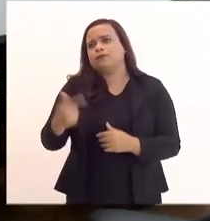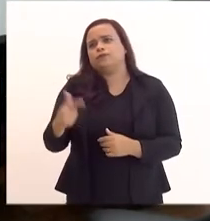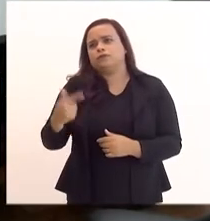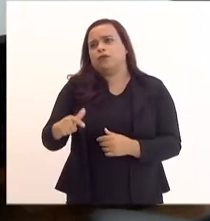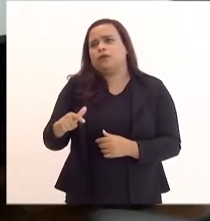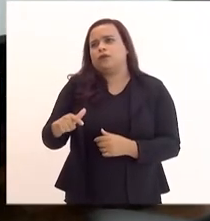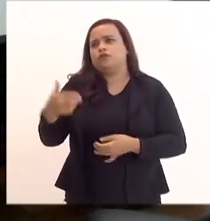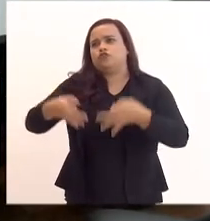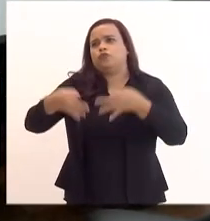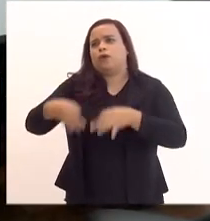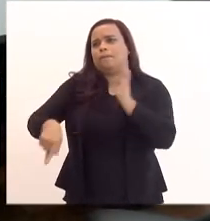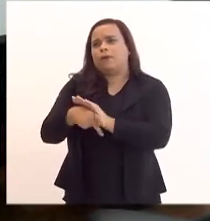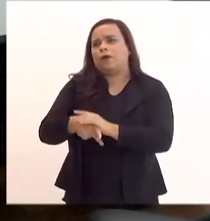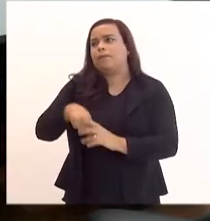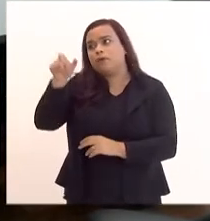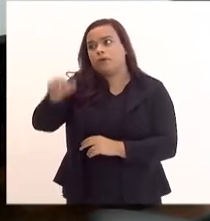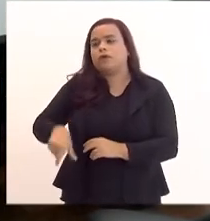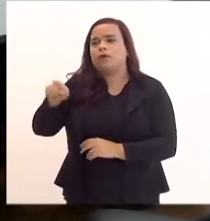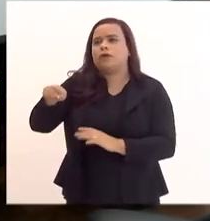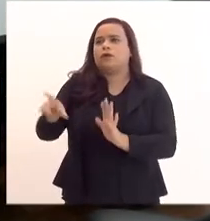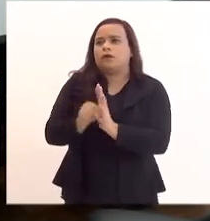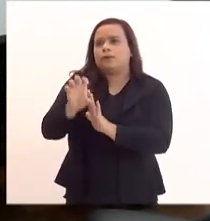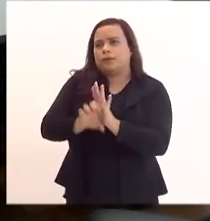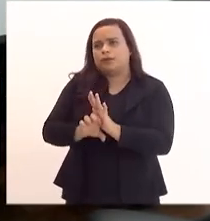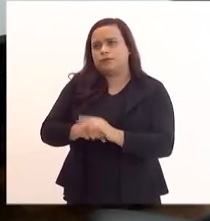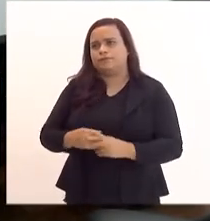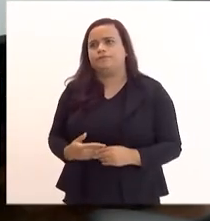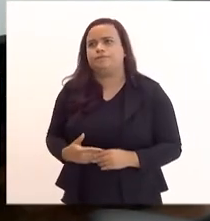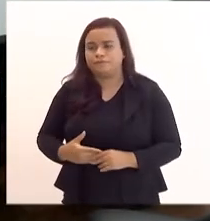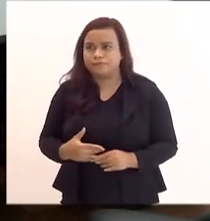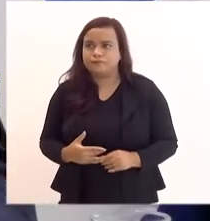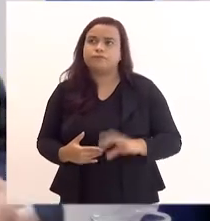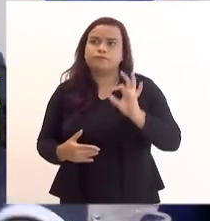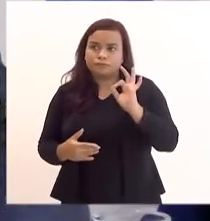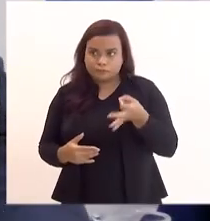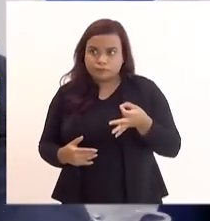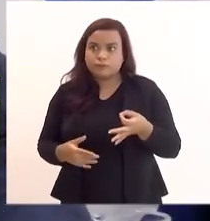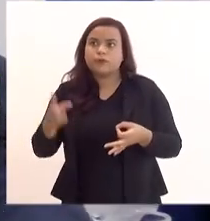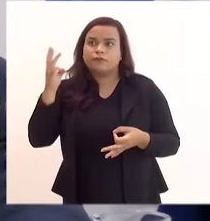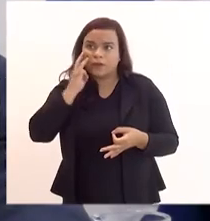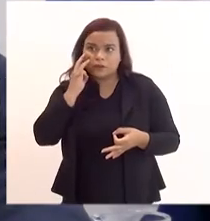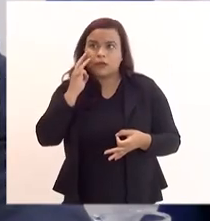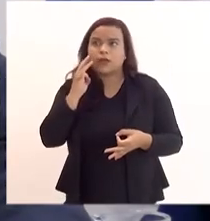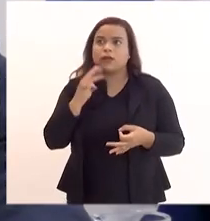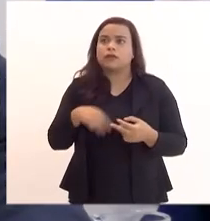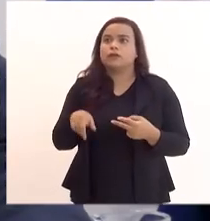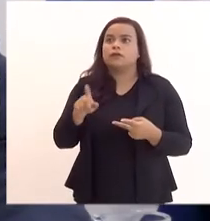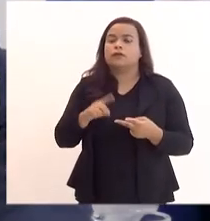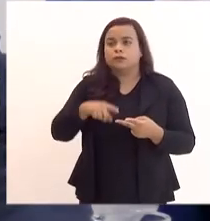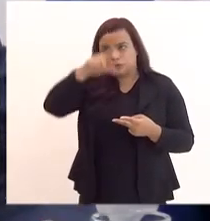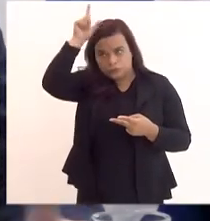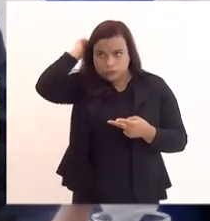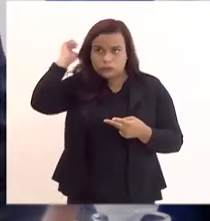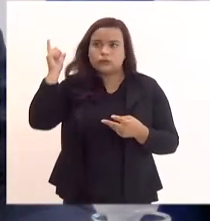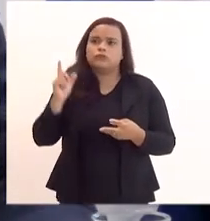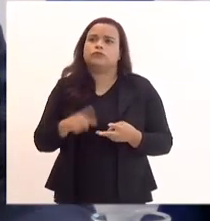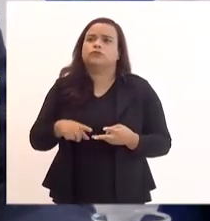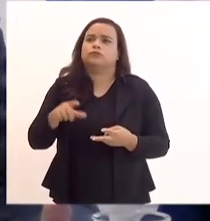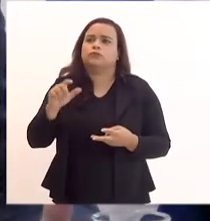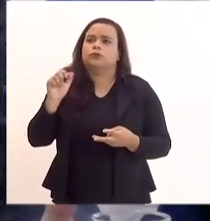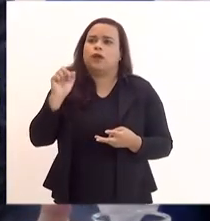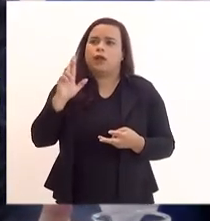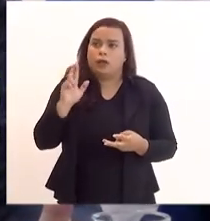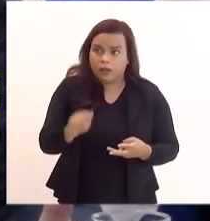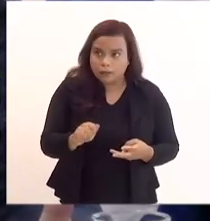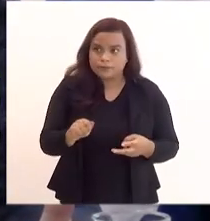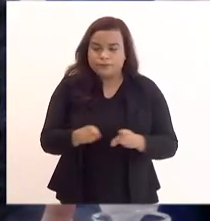Então, eu vou parabéns consultar. Pela decisão. Então, hoje, o deputado Valdeque, o Amorim, deputado Luiz Paulo, eu tendo... Primeiro,